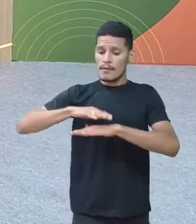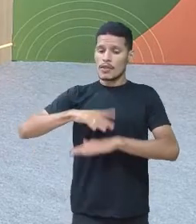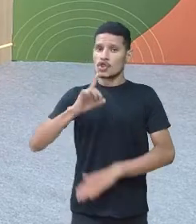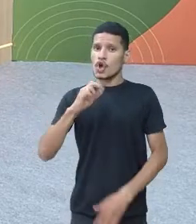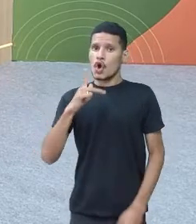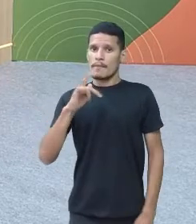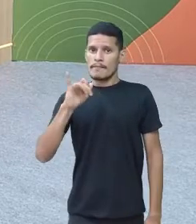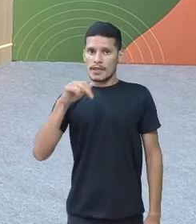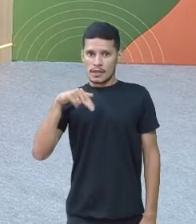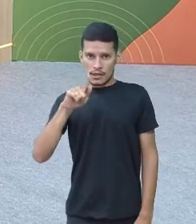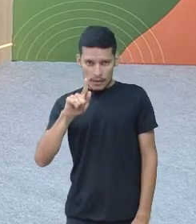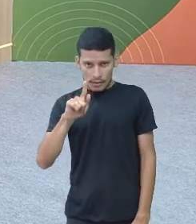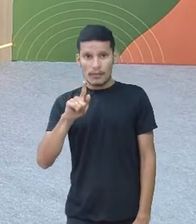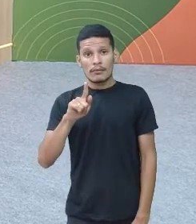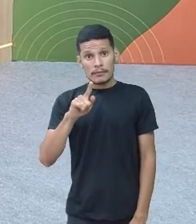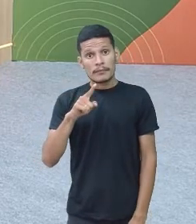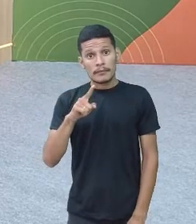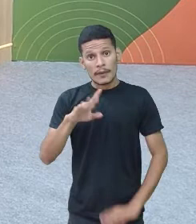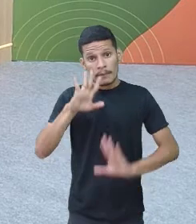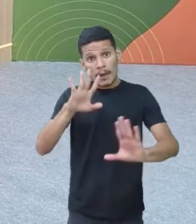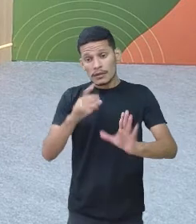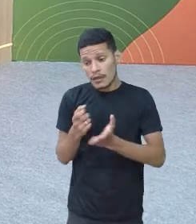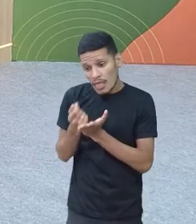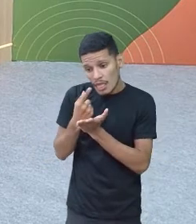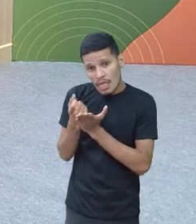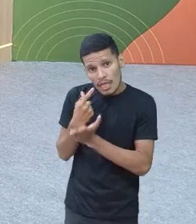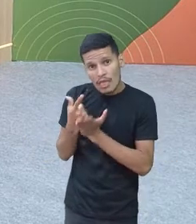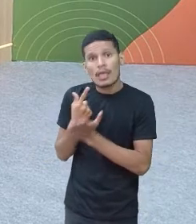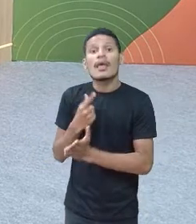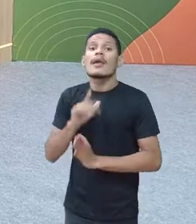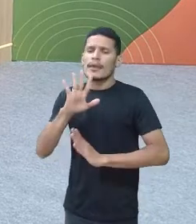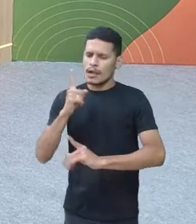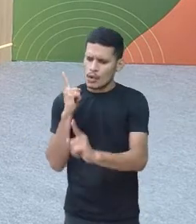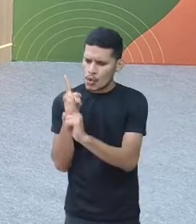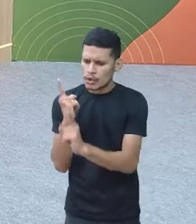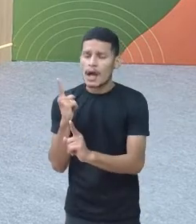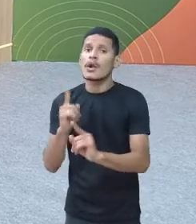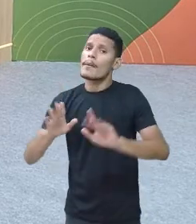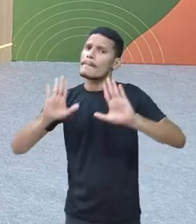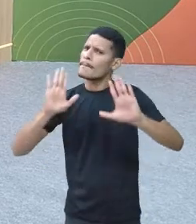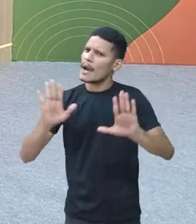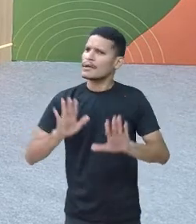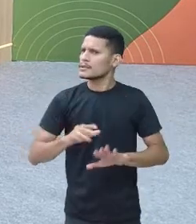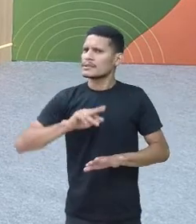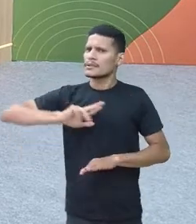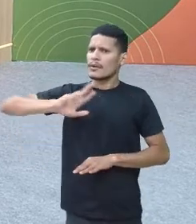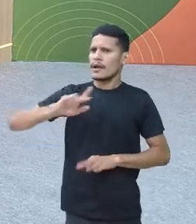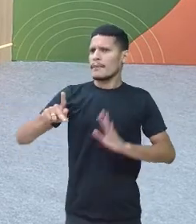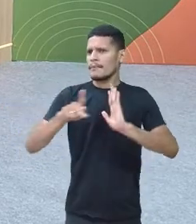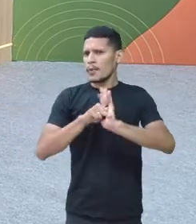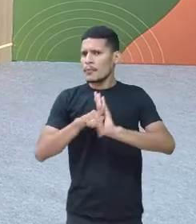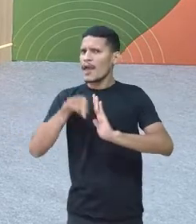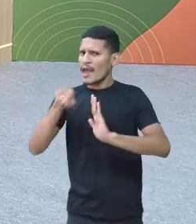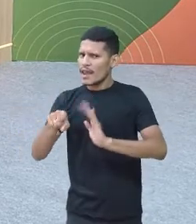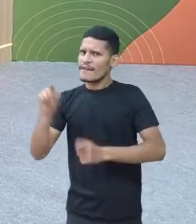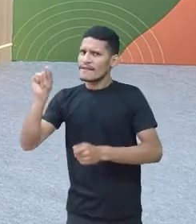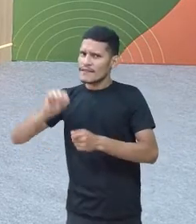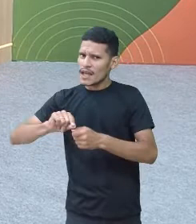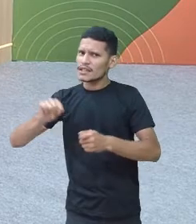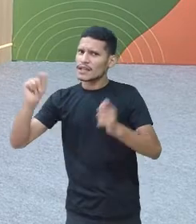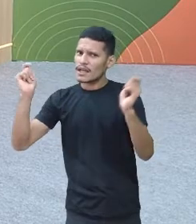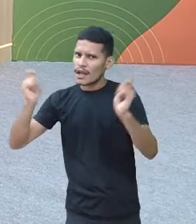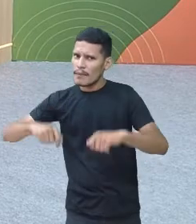doping. Então, assim, na verdade eles detectaram, mas não necessariamente ela fez